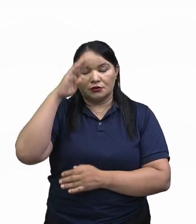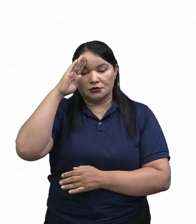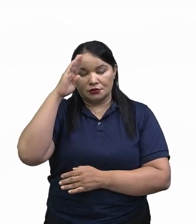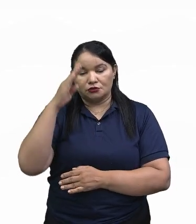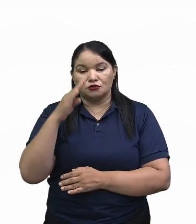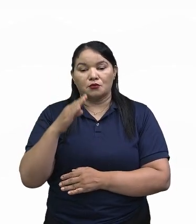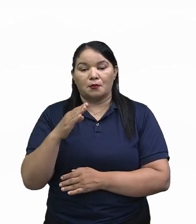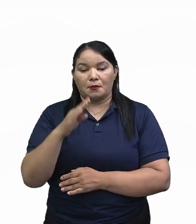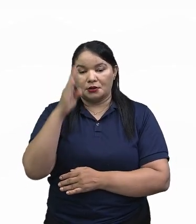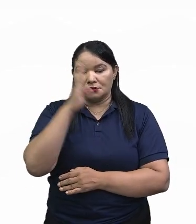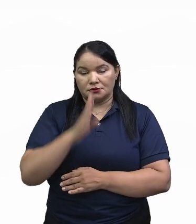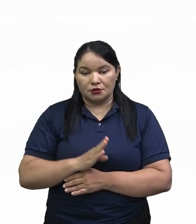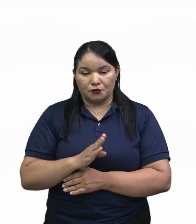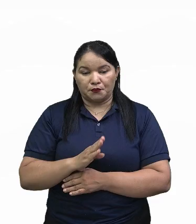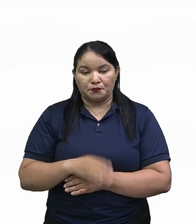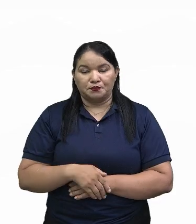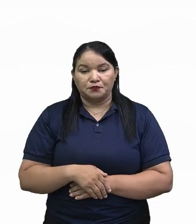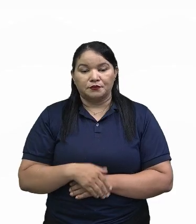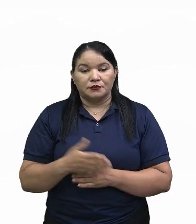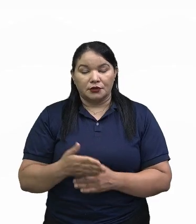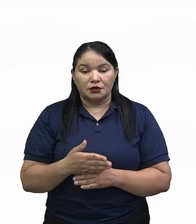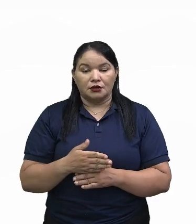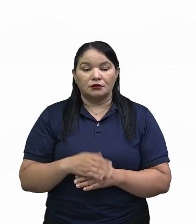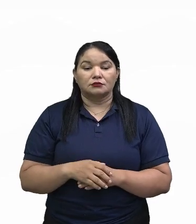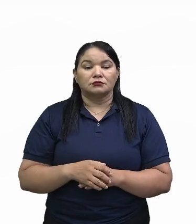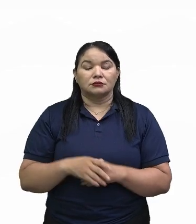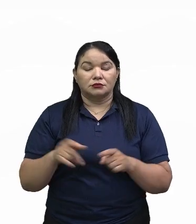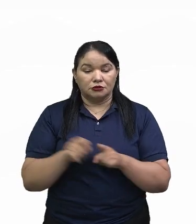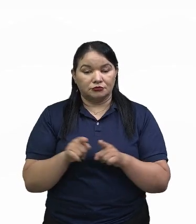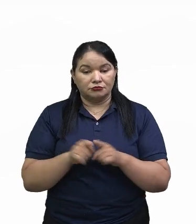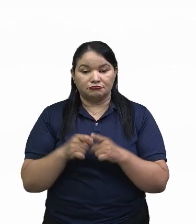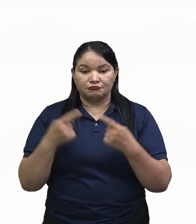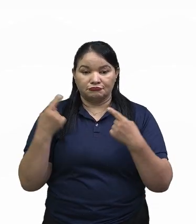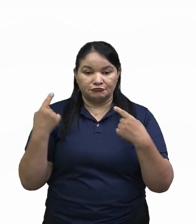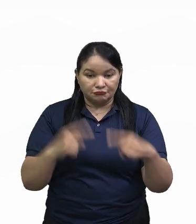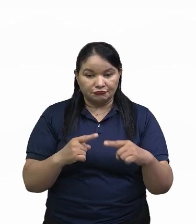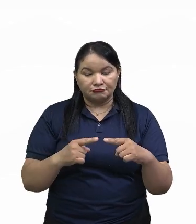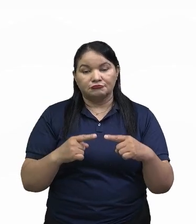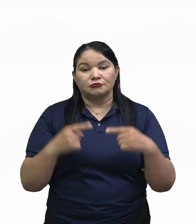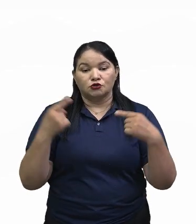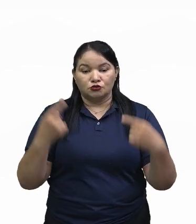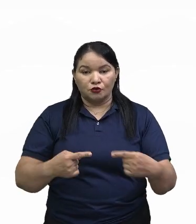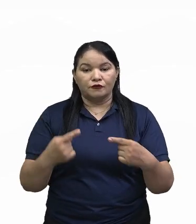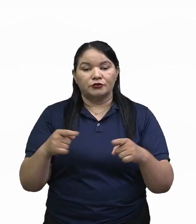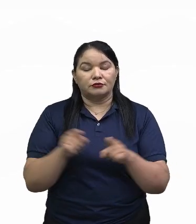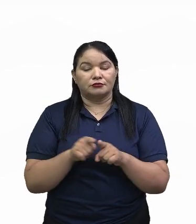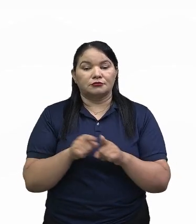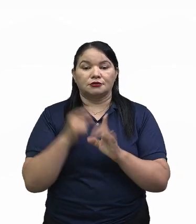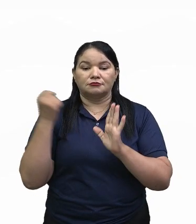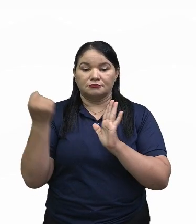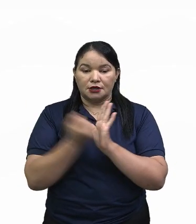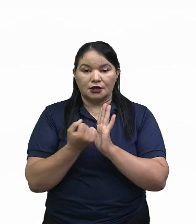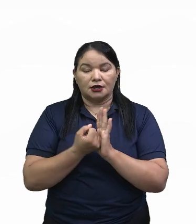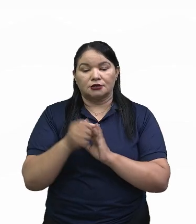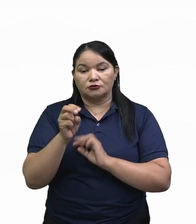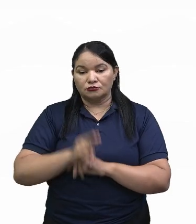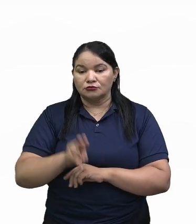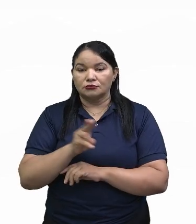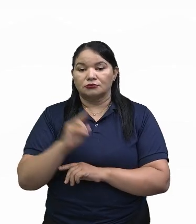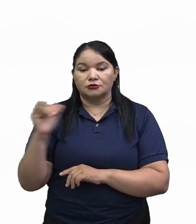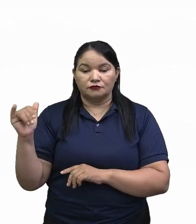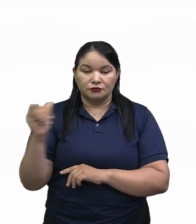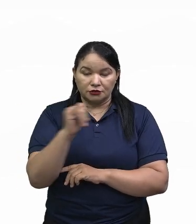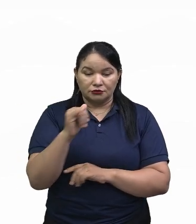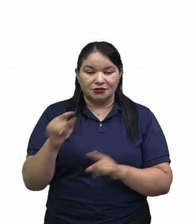Então, essa utilização de aviões para a repressão, ela fica marcada na história do Brasil. E, claro, houve